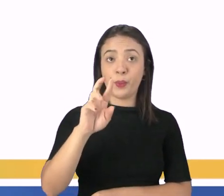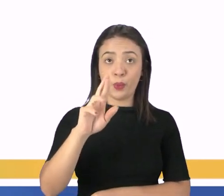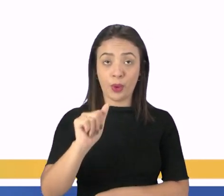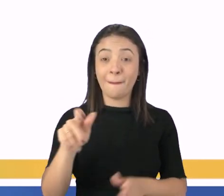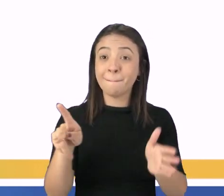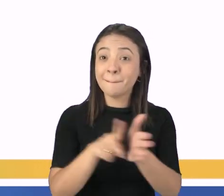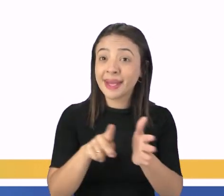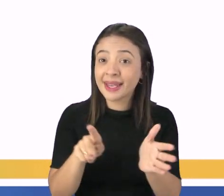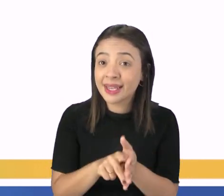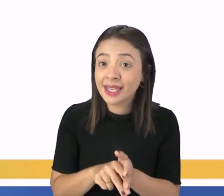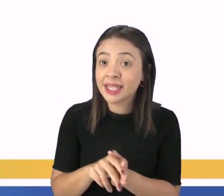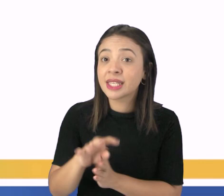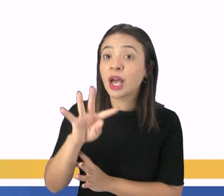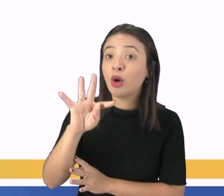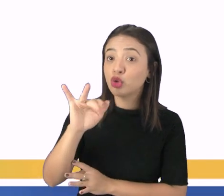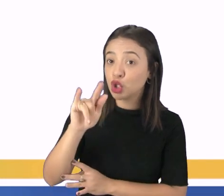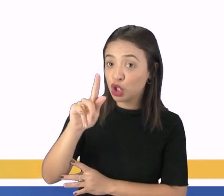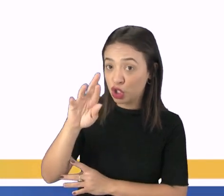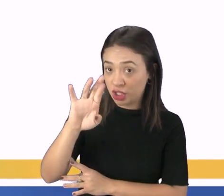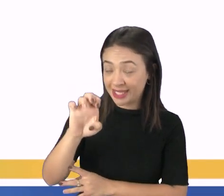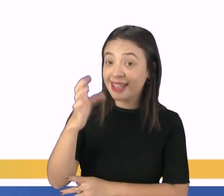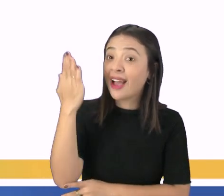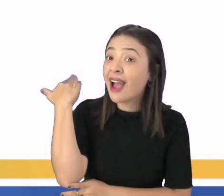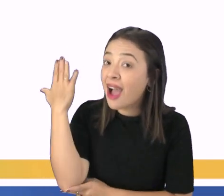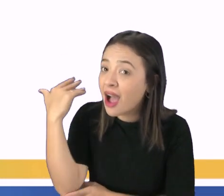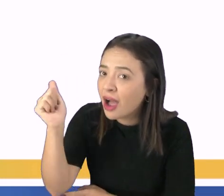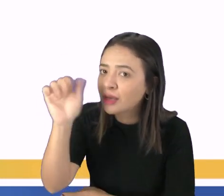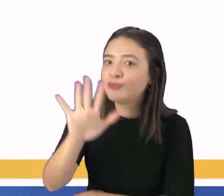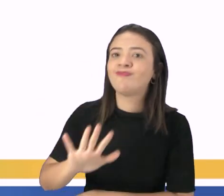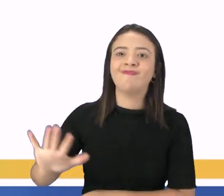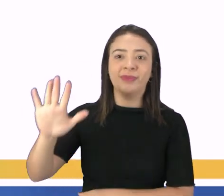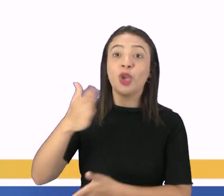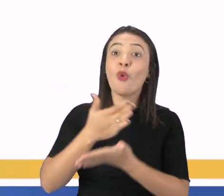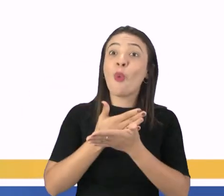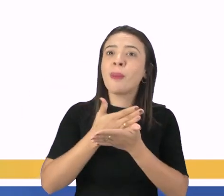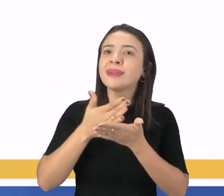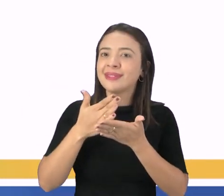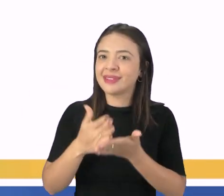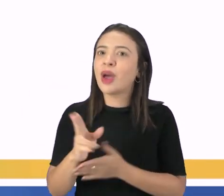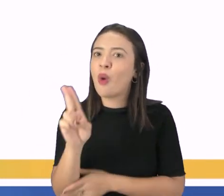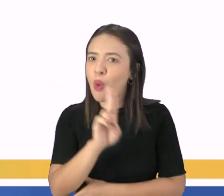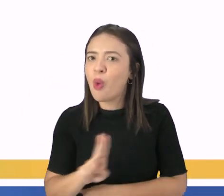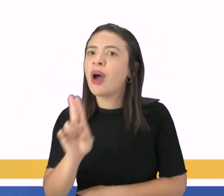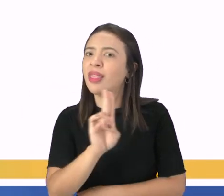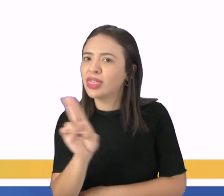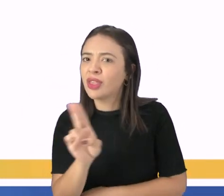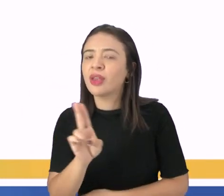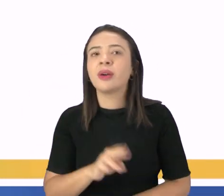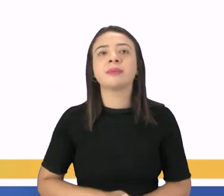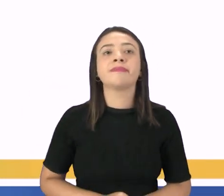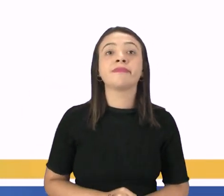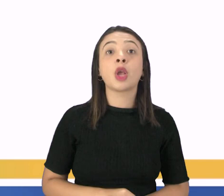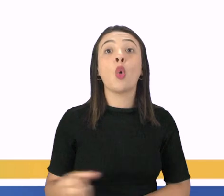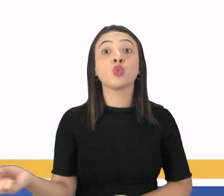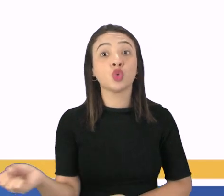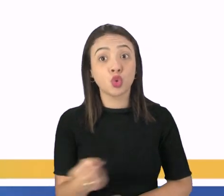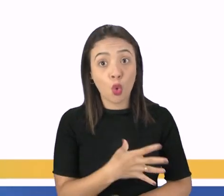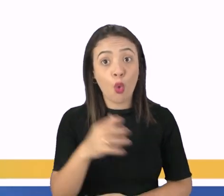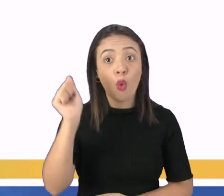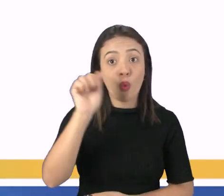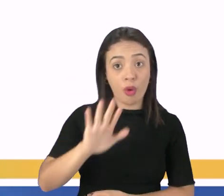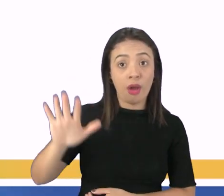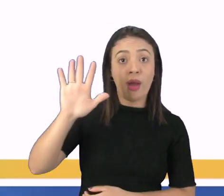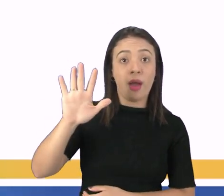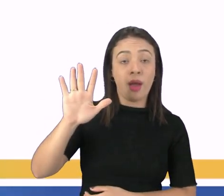os antigos, os tigres que iniciaram com essa denominação. Já os novos tigres asiáticos são